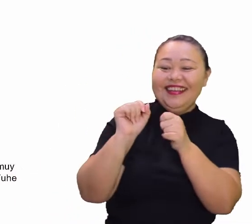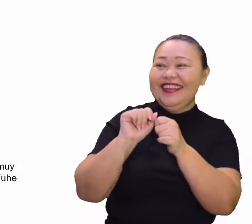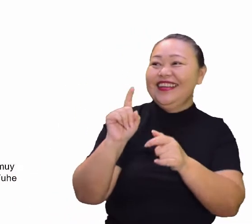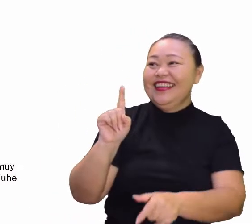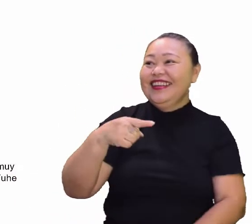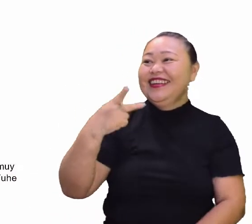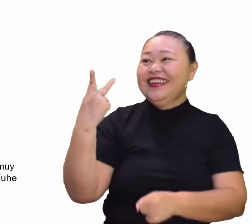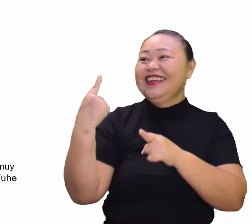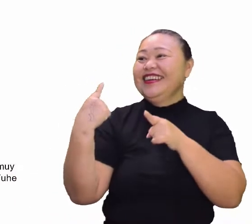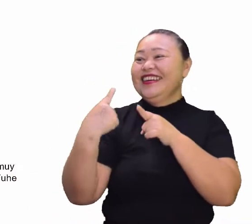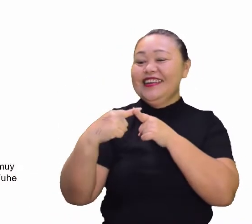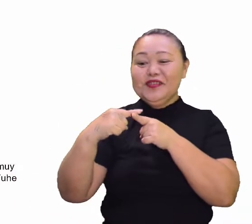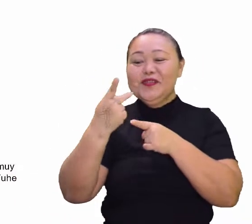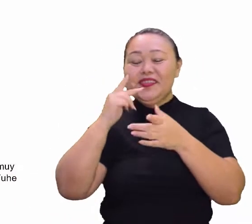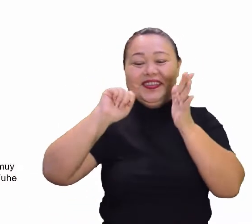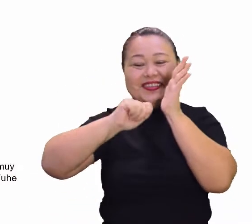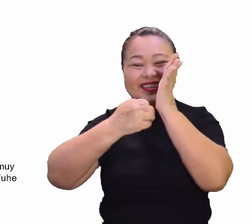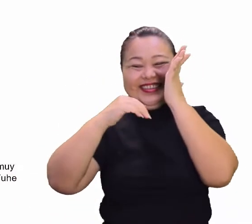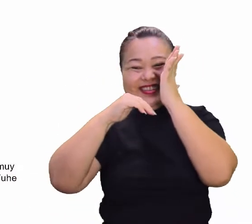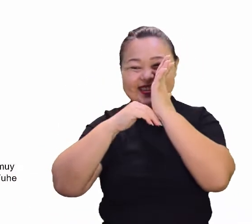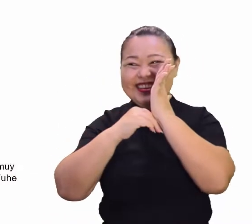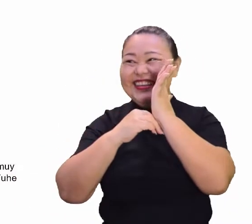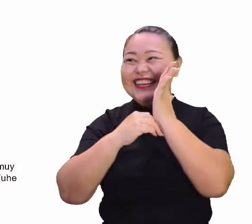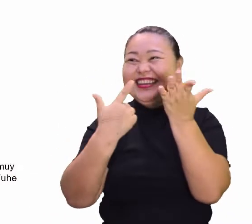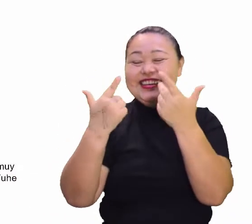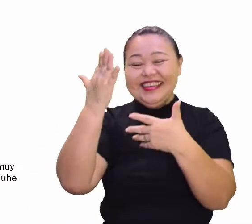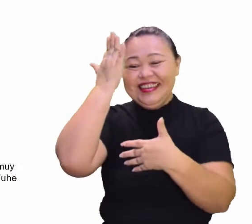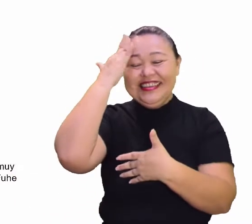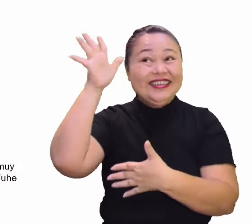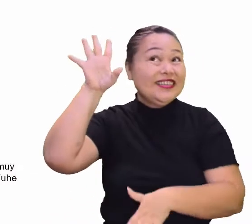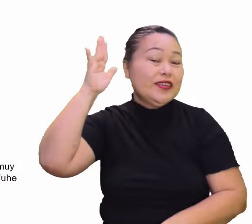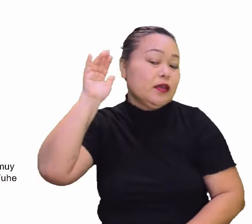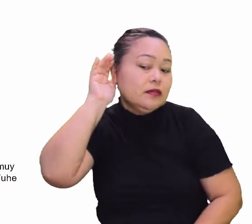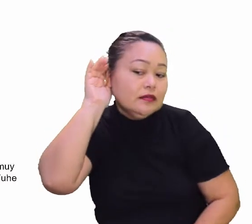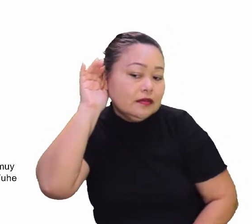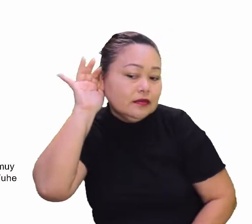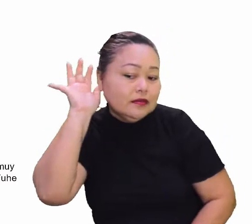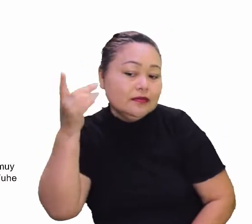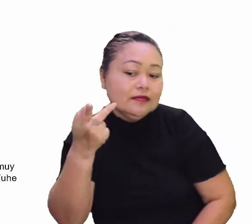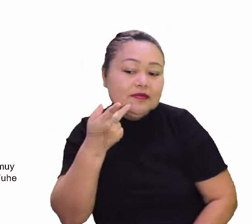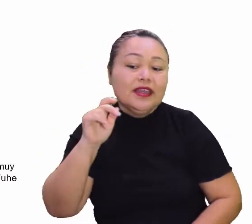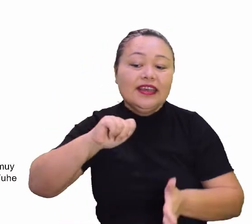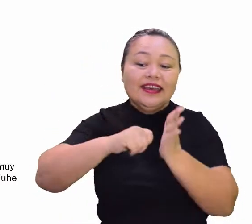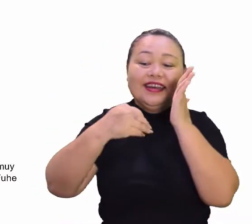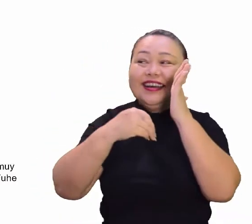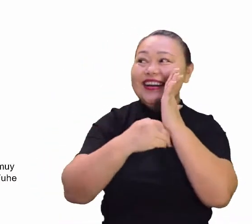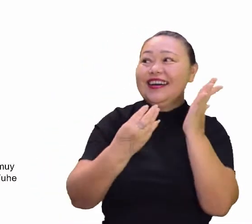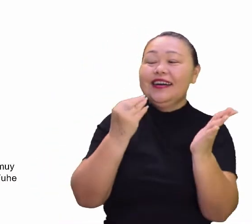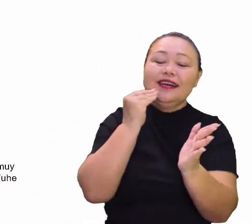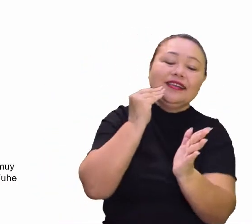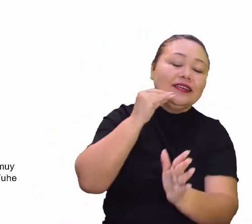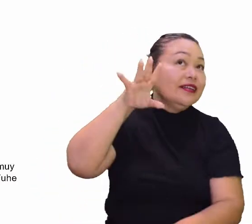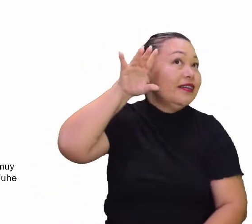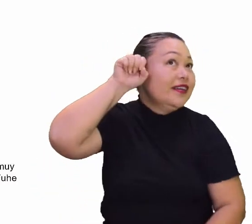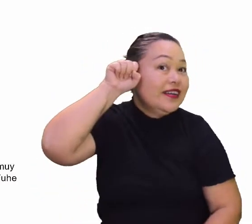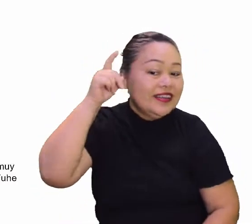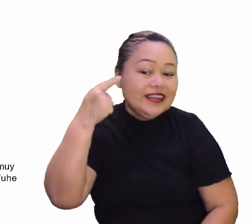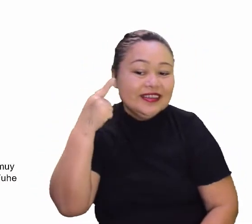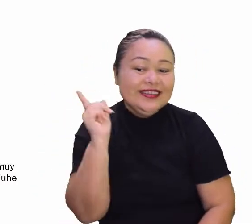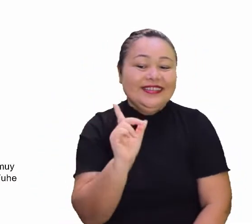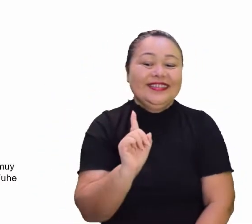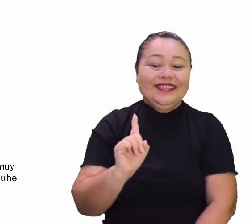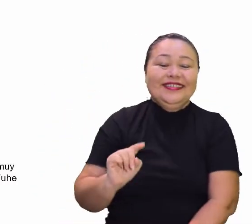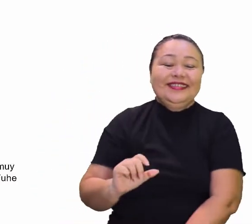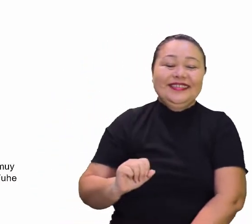rindo. Só porque eu vou te contar um segredo. não. Conte. Ele tá doido para querer ouvir. Eu nem gosto de ouvir muito segredo, mas eu vou te dar essa oportunidade para ouvir agora. Vamos lá.